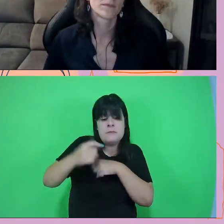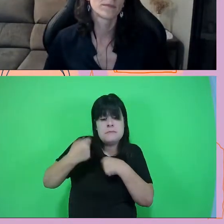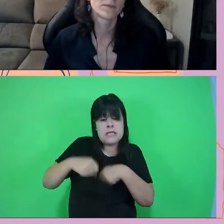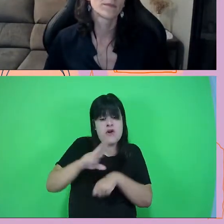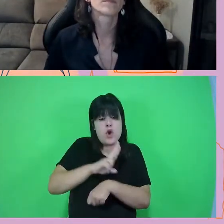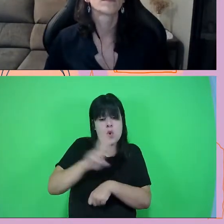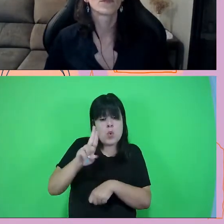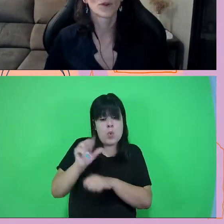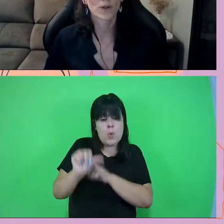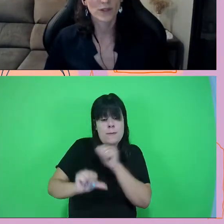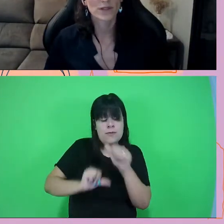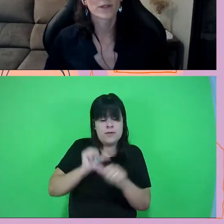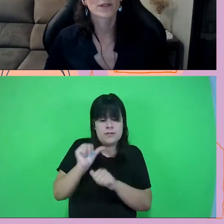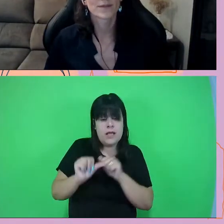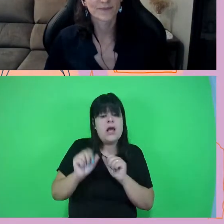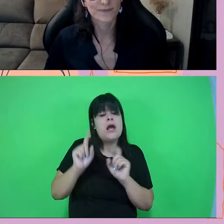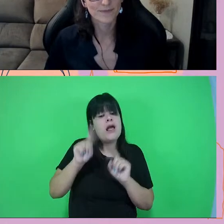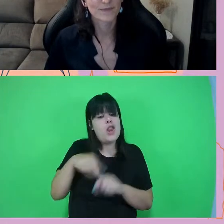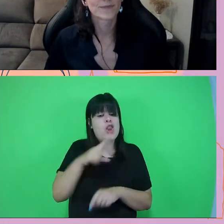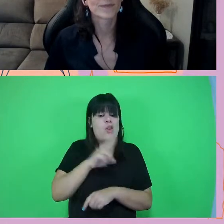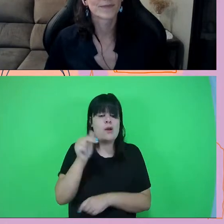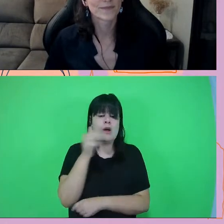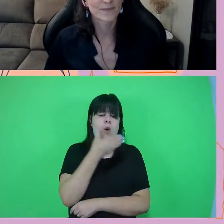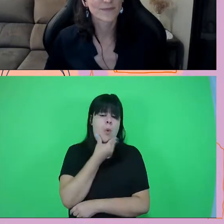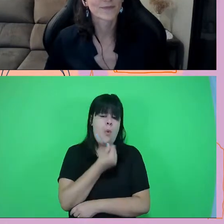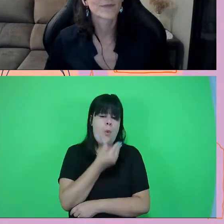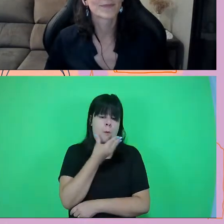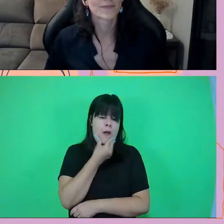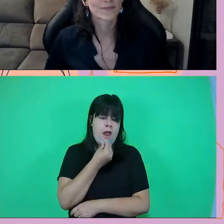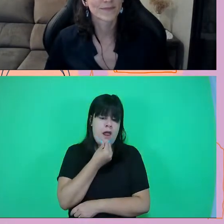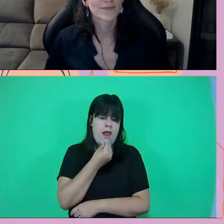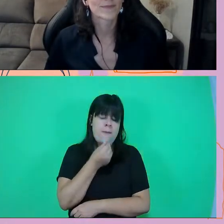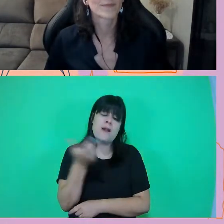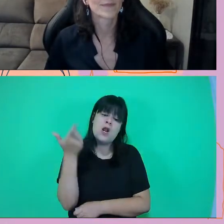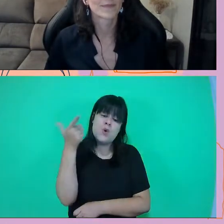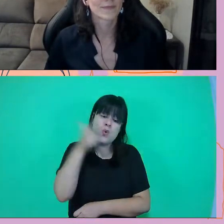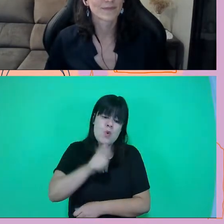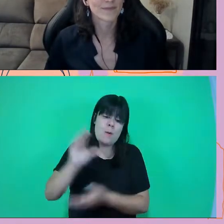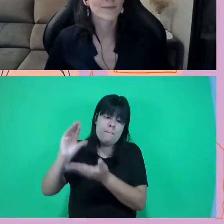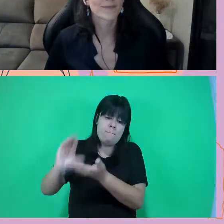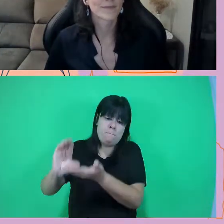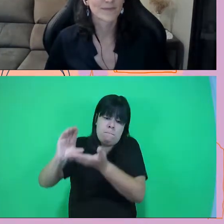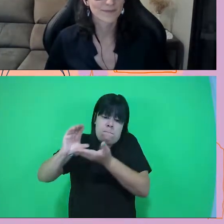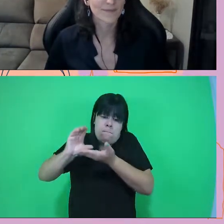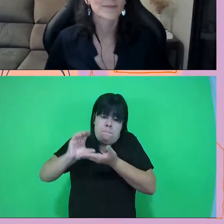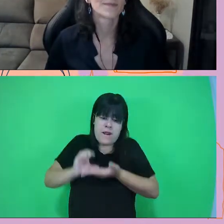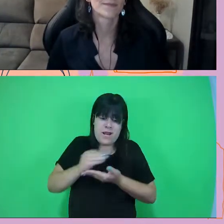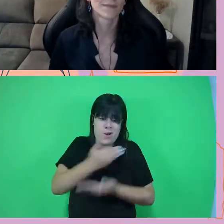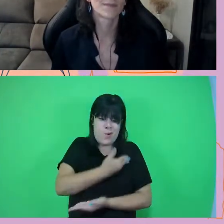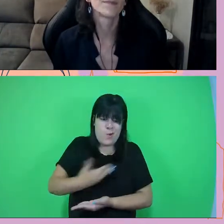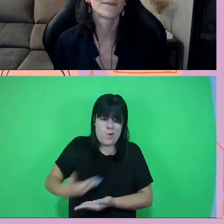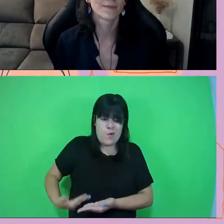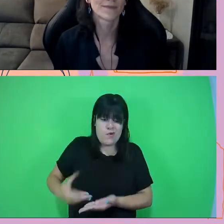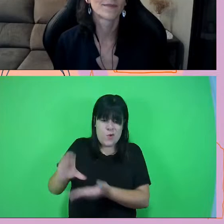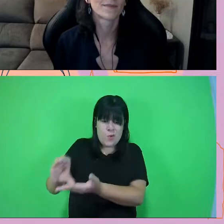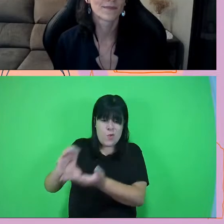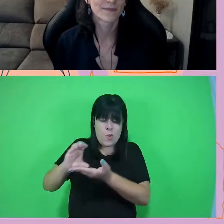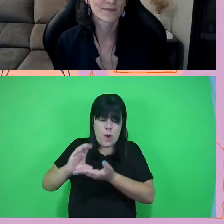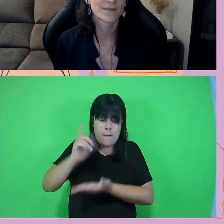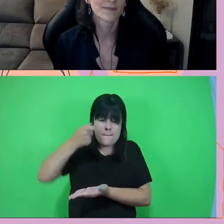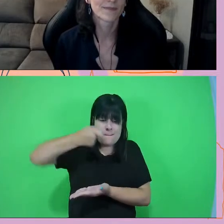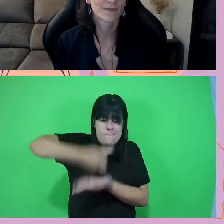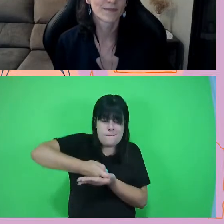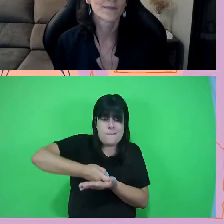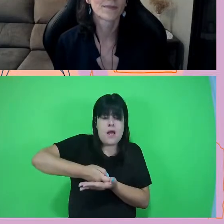nomes, né, por nomes masculinos, para poder receber a verba, né, do governo, o patrocínio do governo, para poder